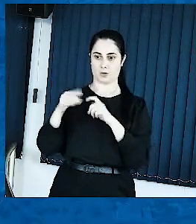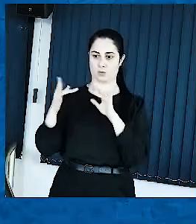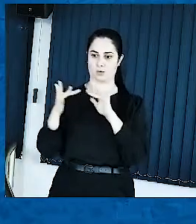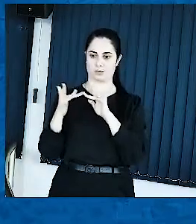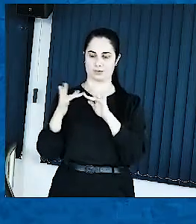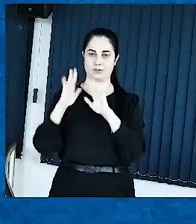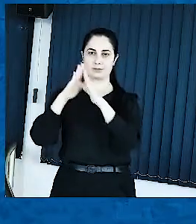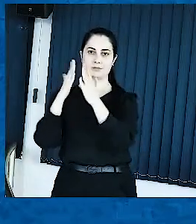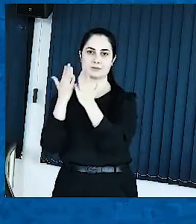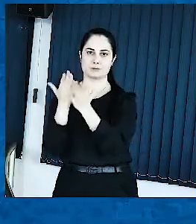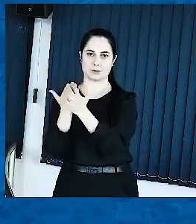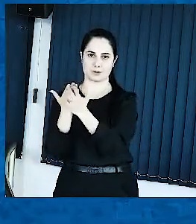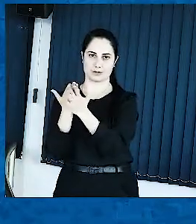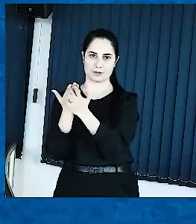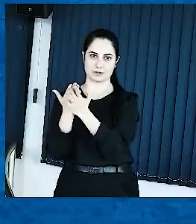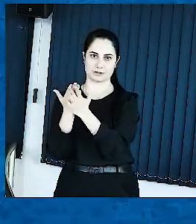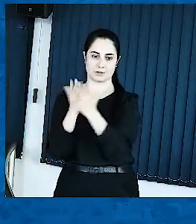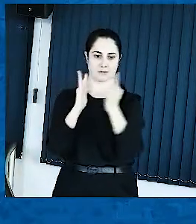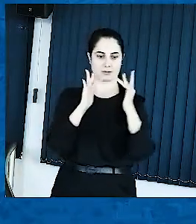escola,